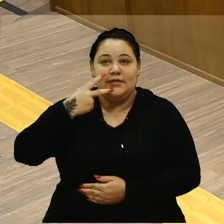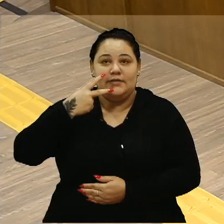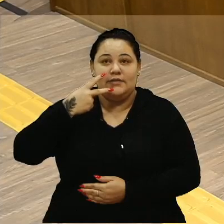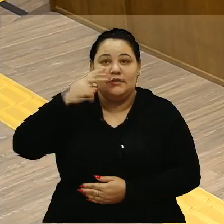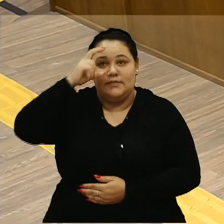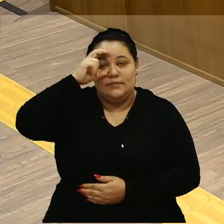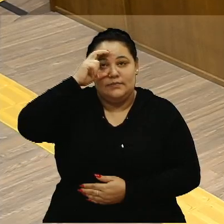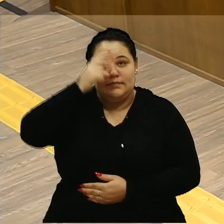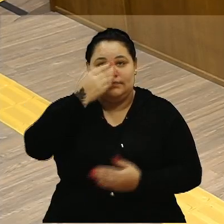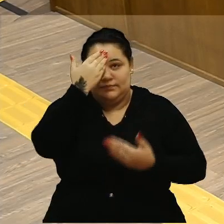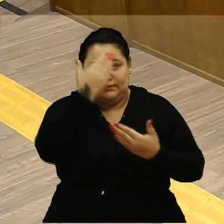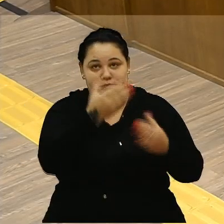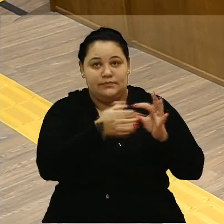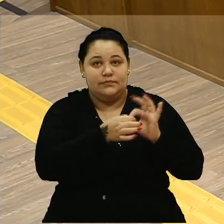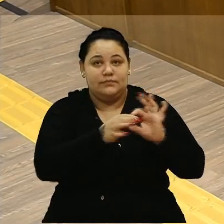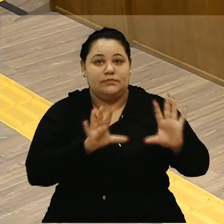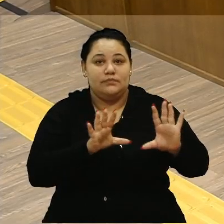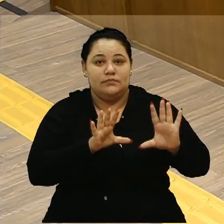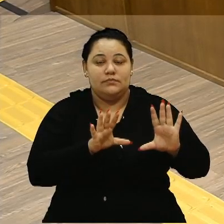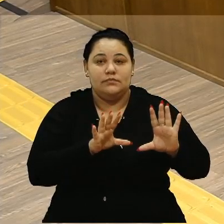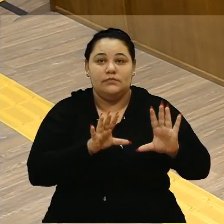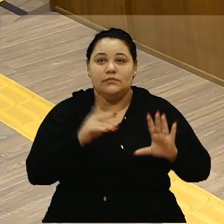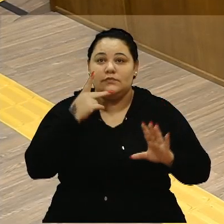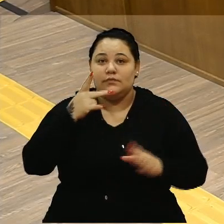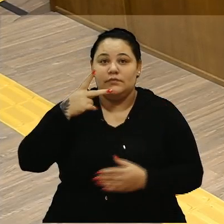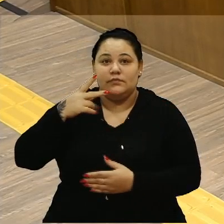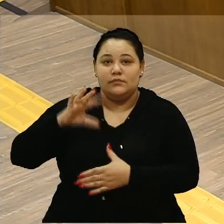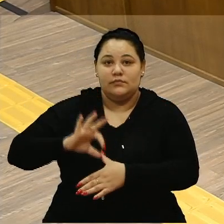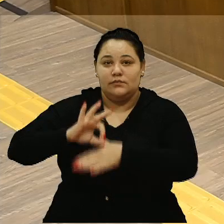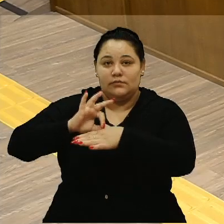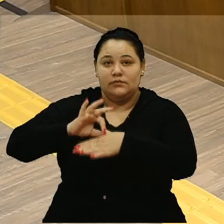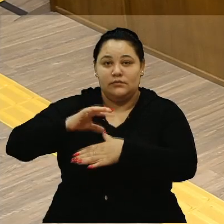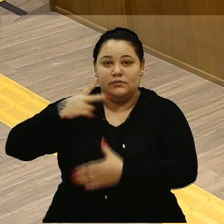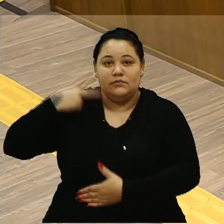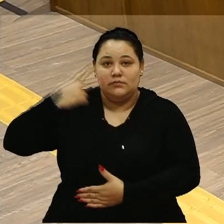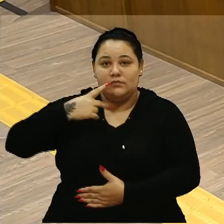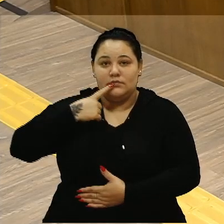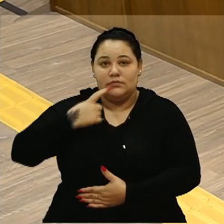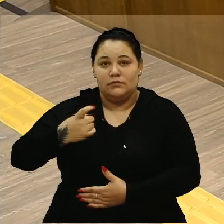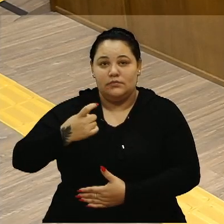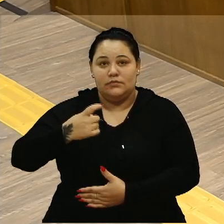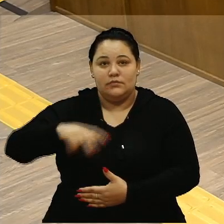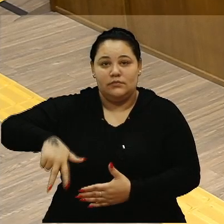Agradeço e abro mão. Em declaração de líder, vereadora Rose Frigieri.